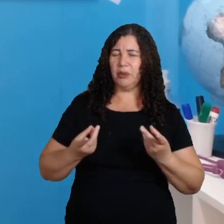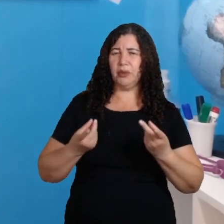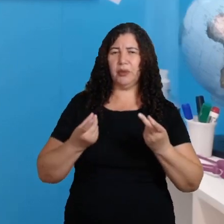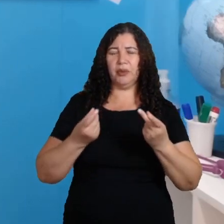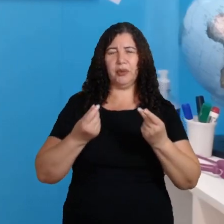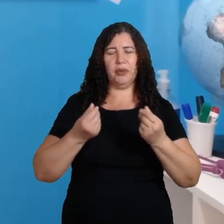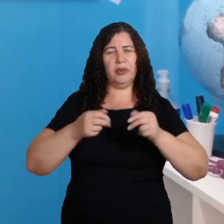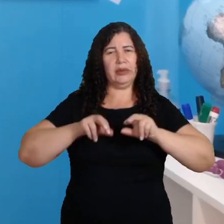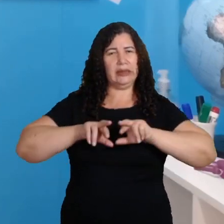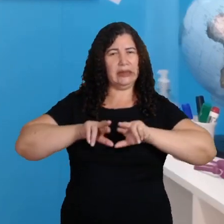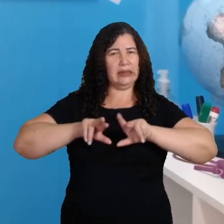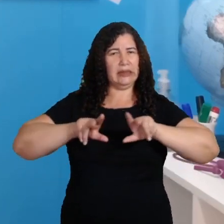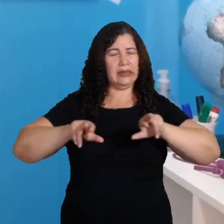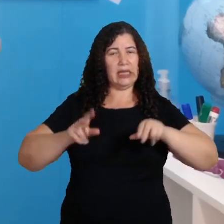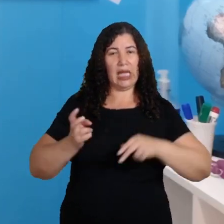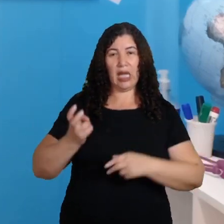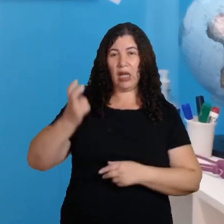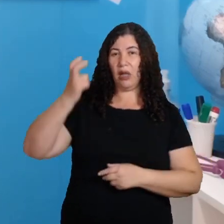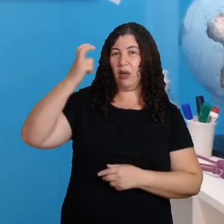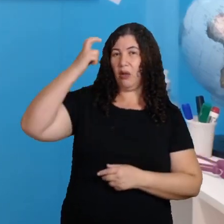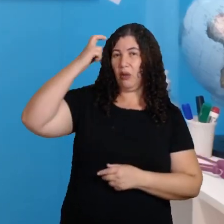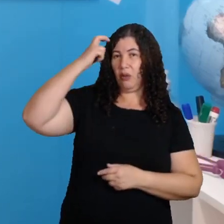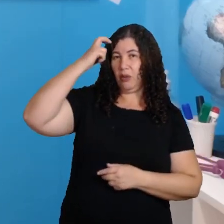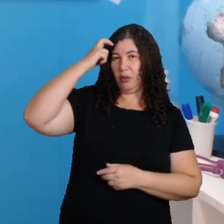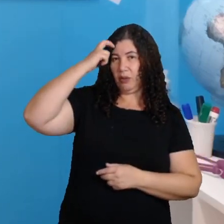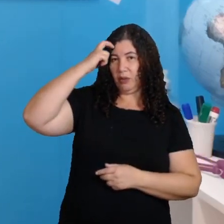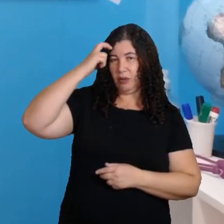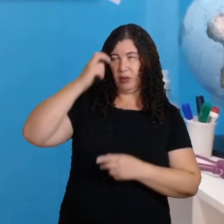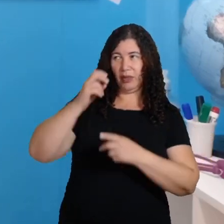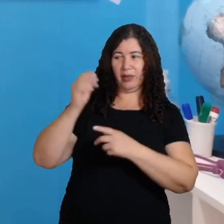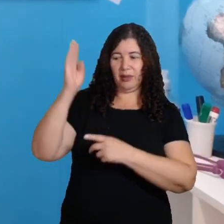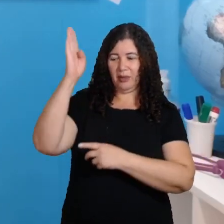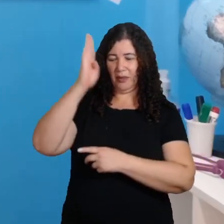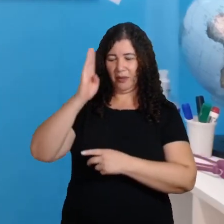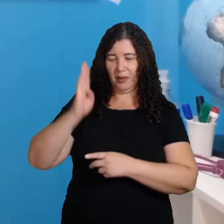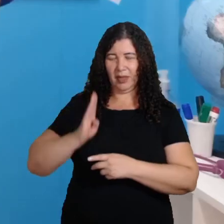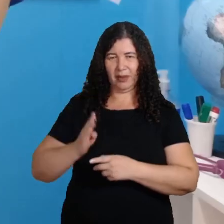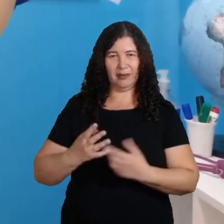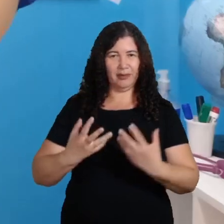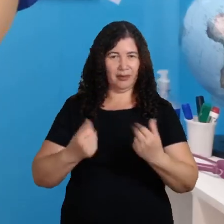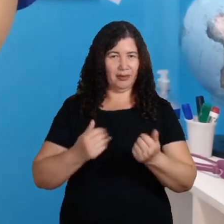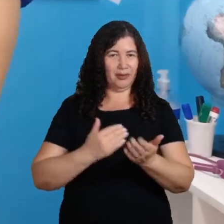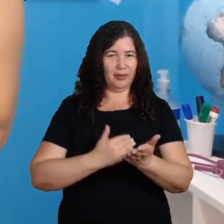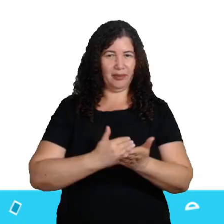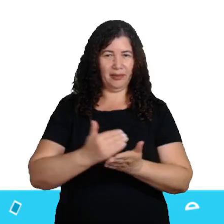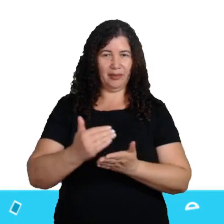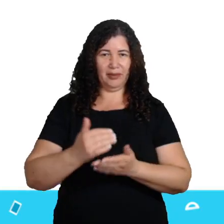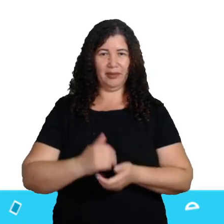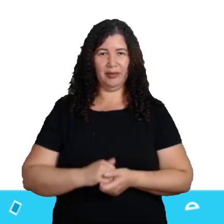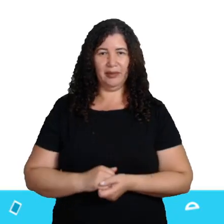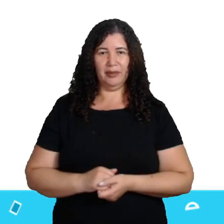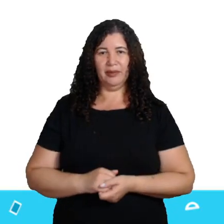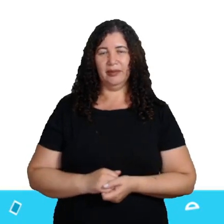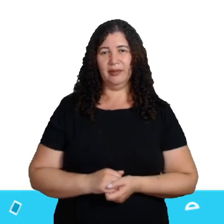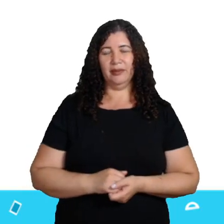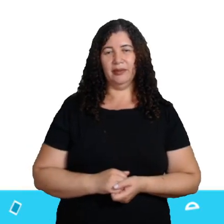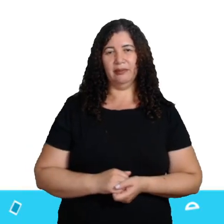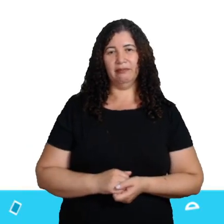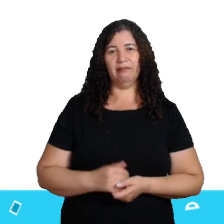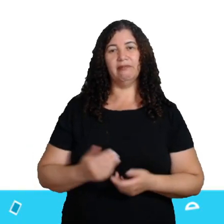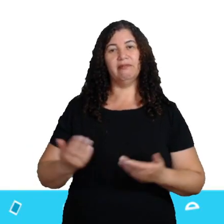a diversidade cultural deste nosso Brasil. Vamos começar? Vamos?